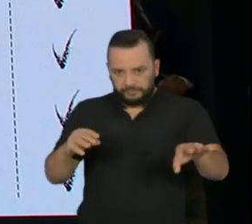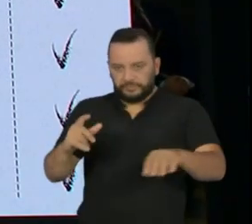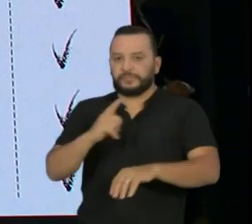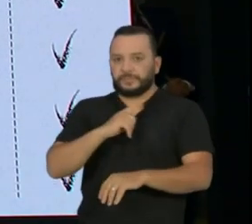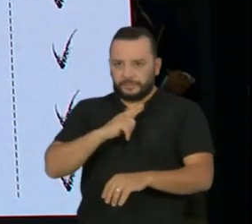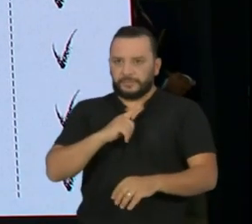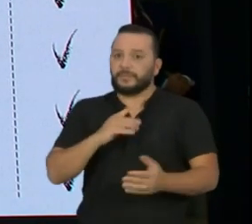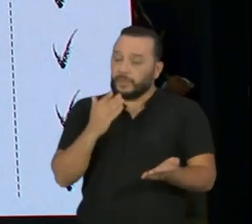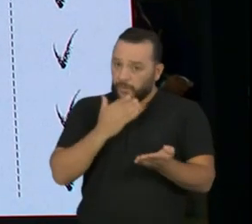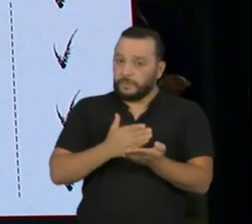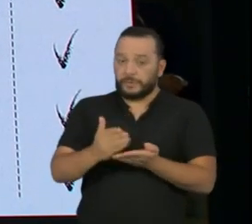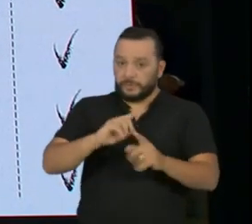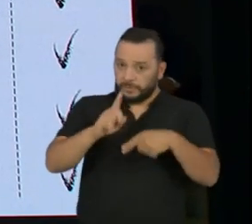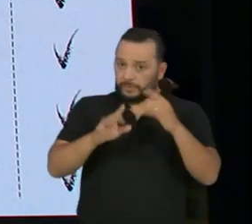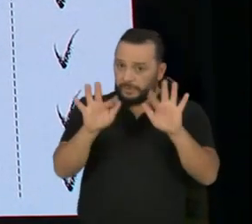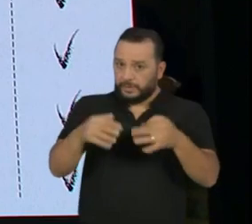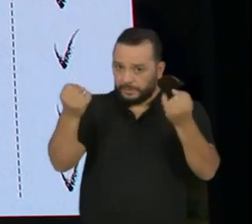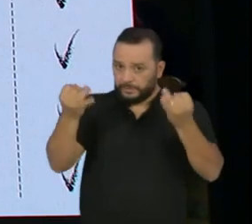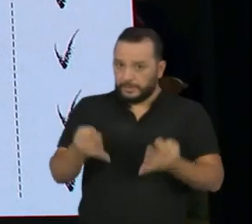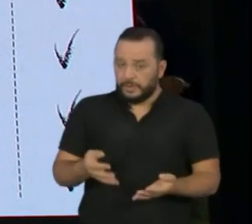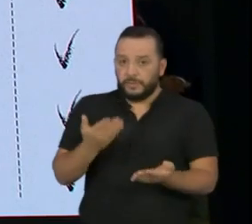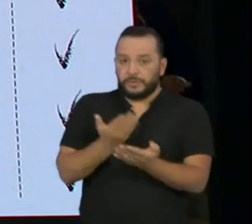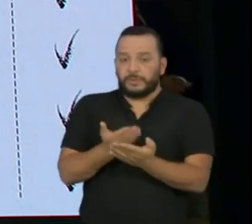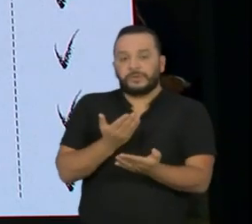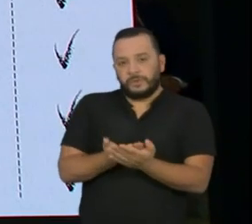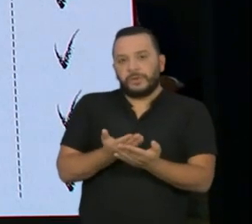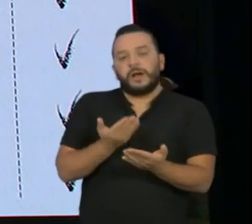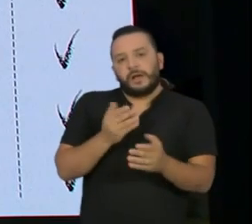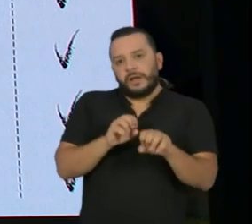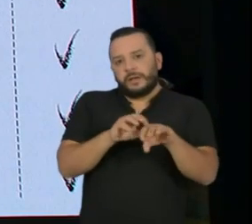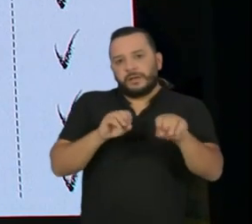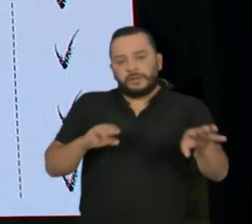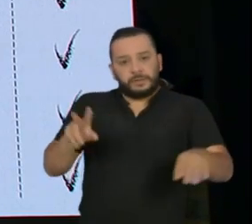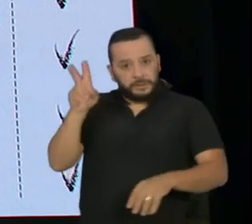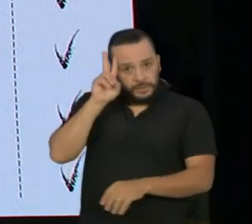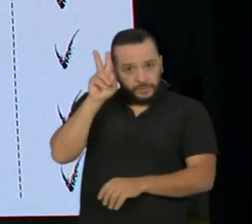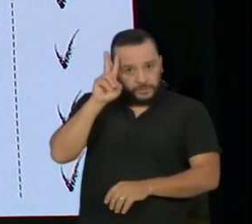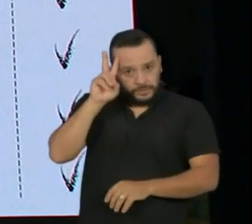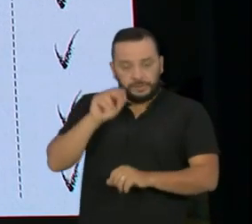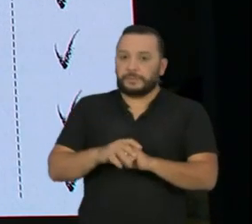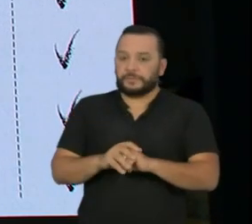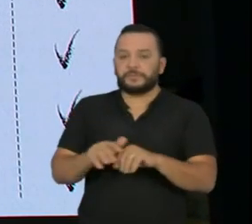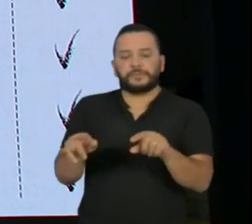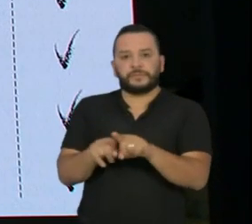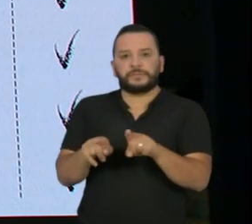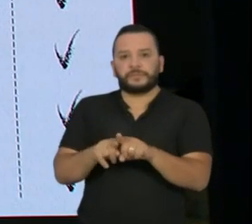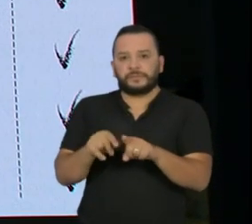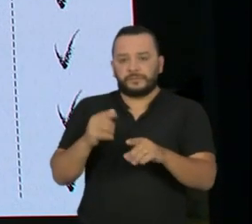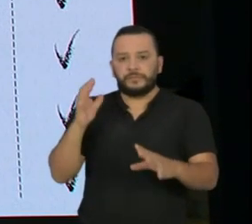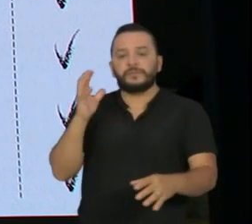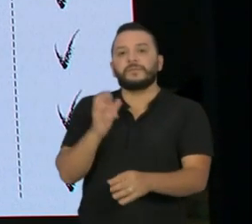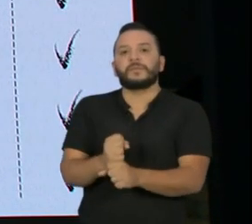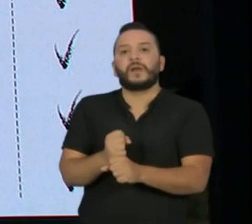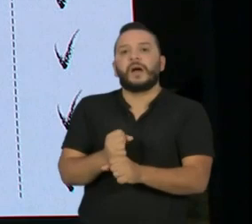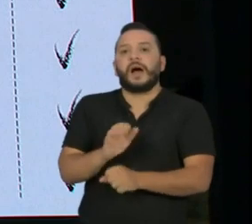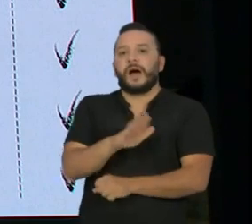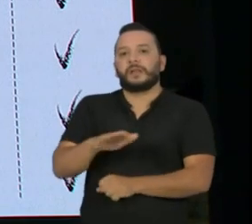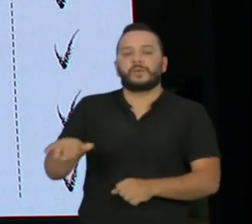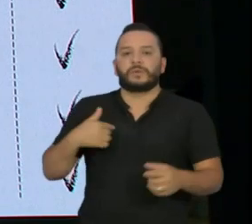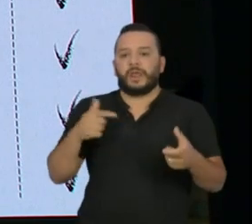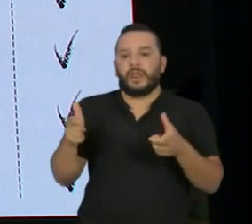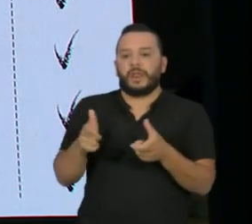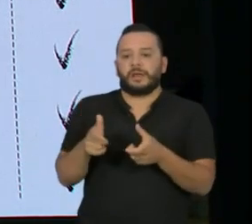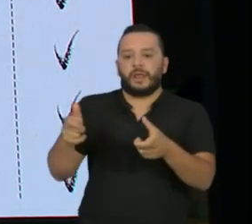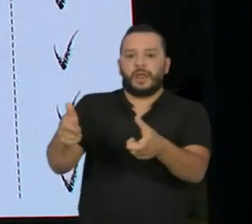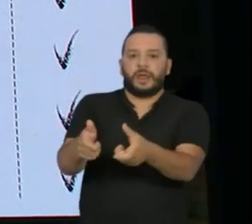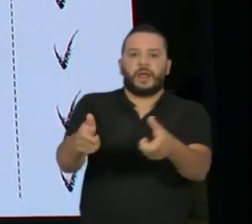iniciamos, saliento, vou falar no final. Começamos as aulas online na segunda-feira. Redução do número de alunos por turma, quando for